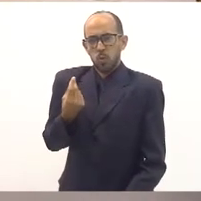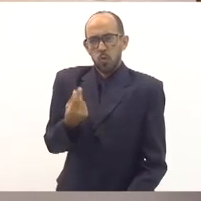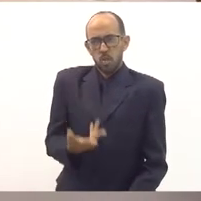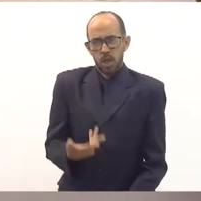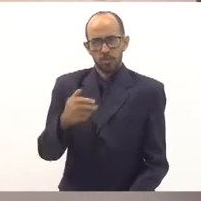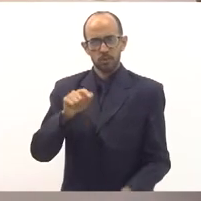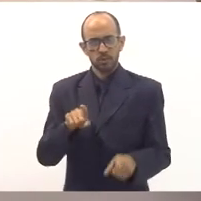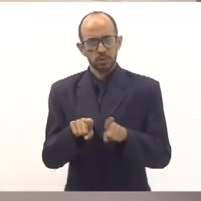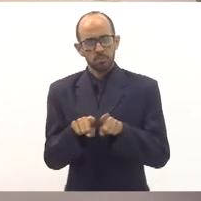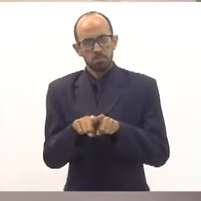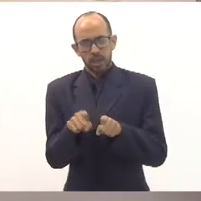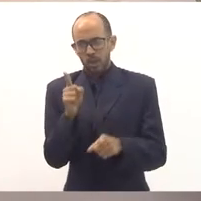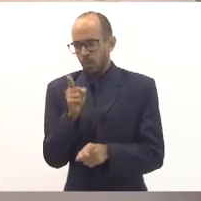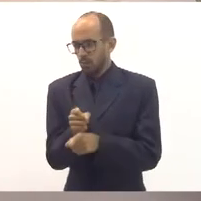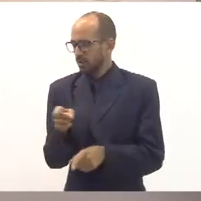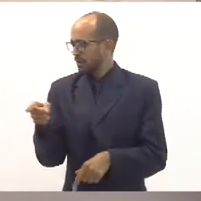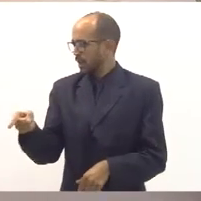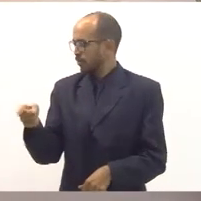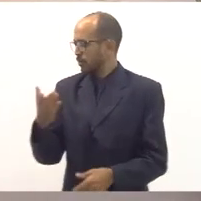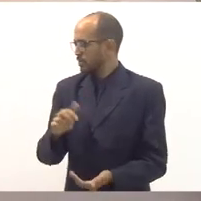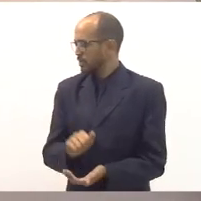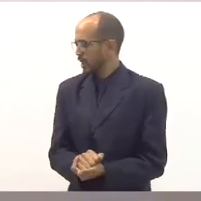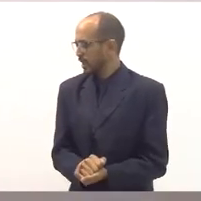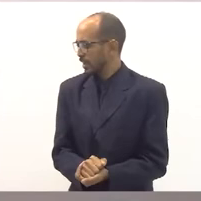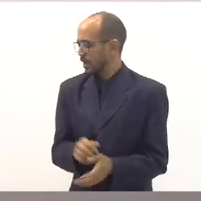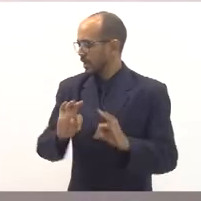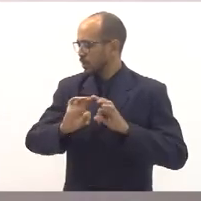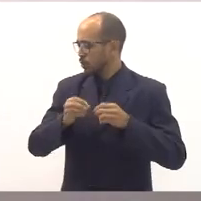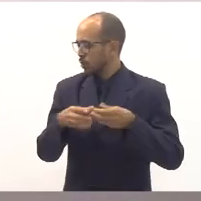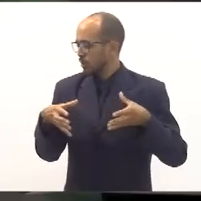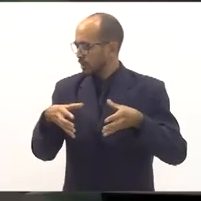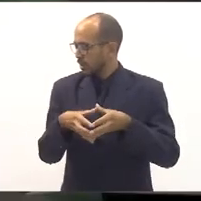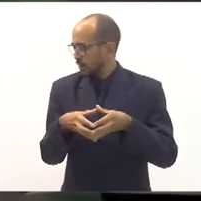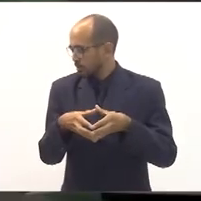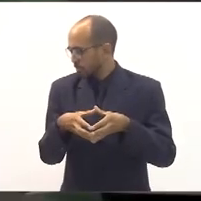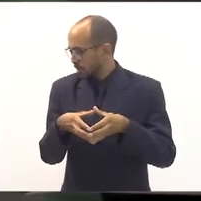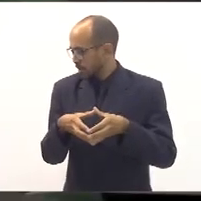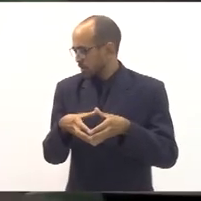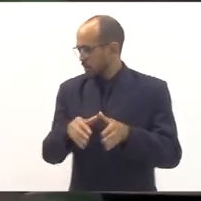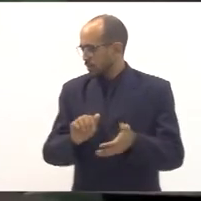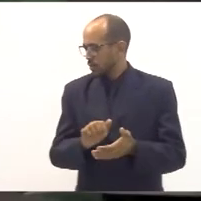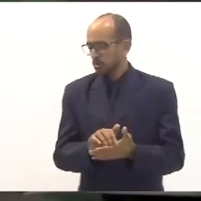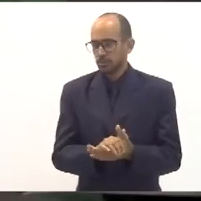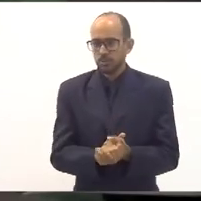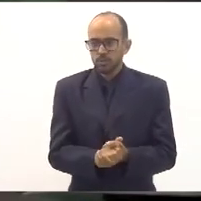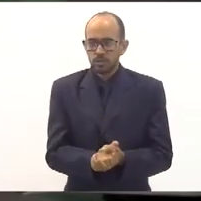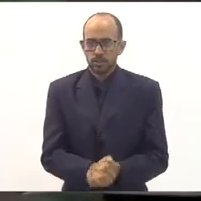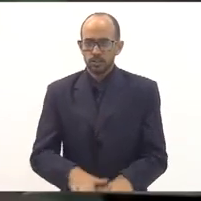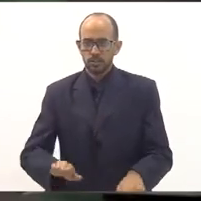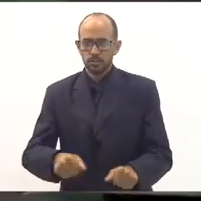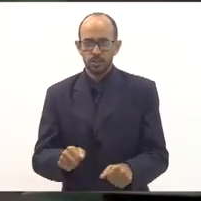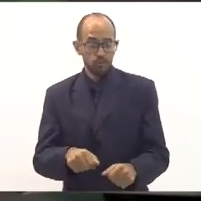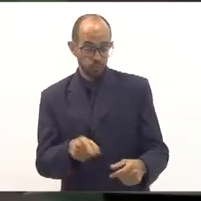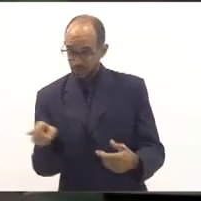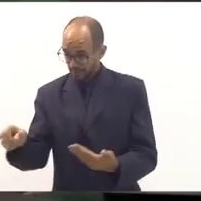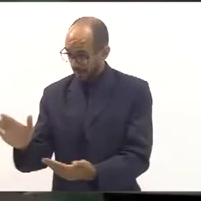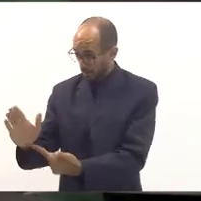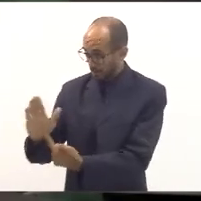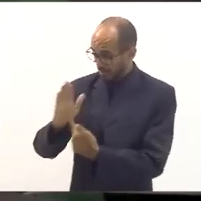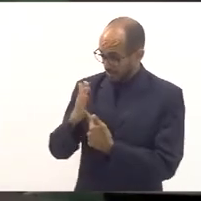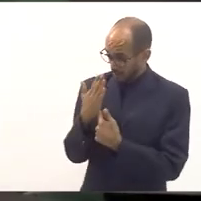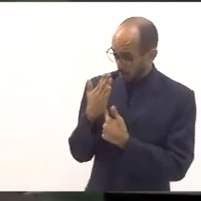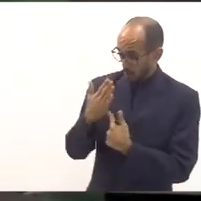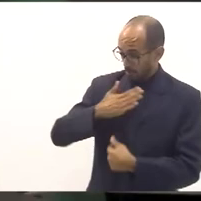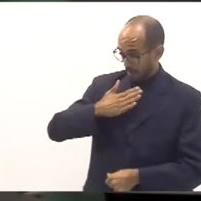revendo você e toda equipe do mandato Aliás você que apresentou essa menina brilh Bom dia Monique